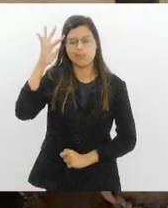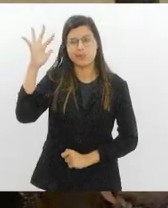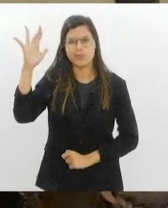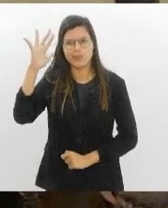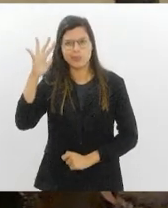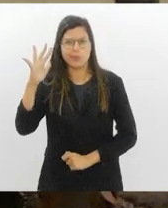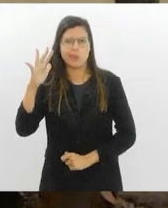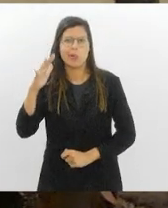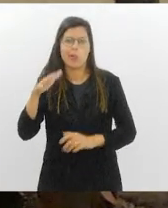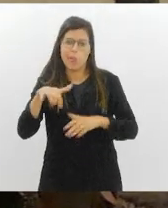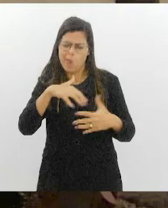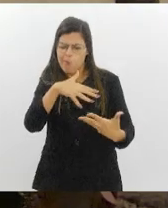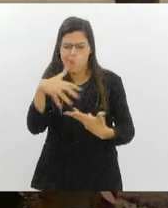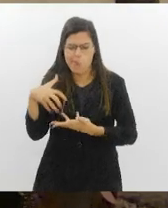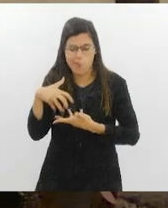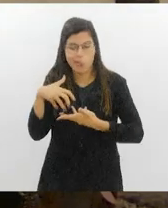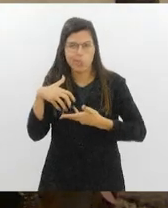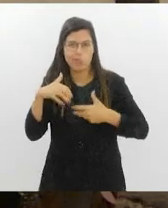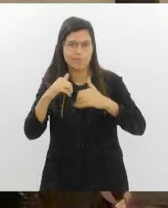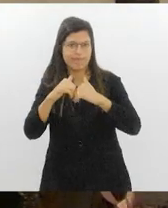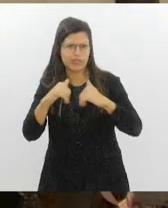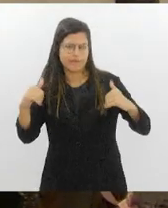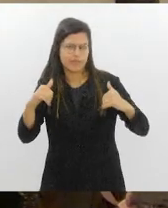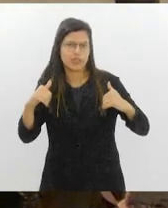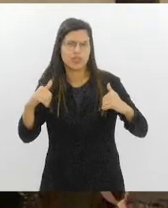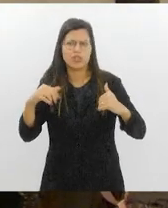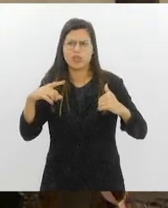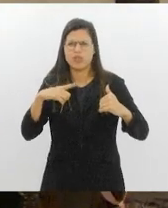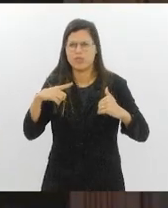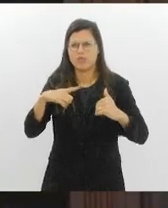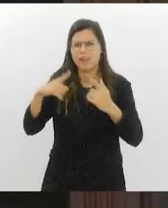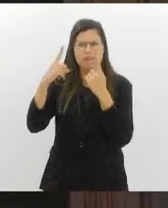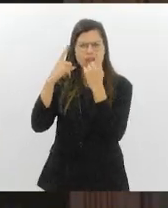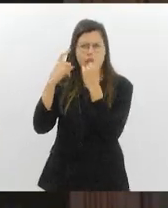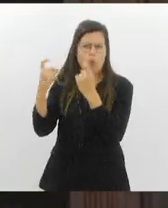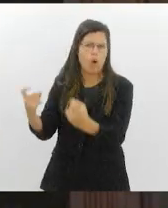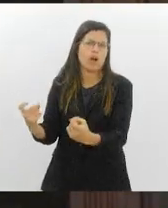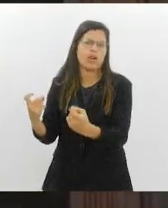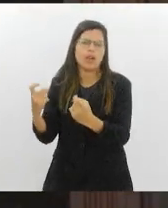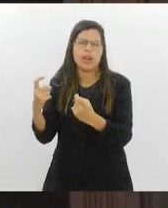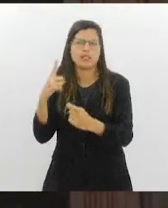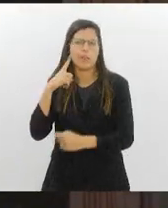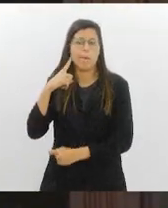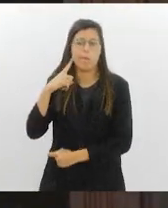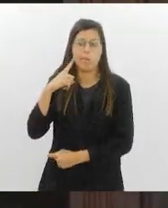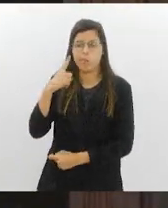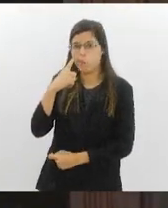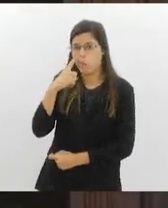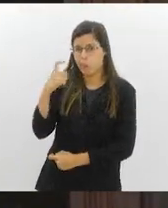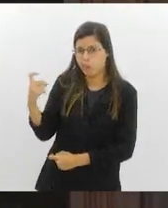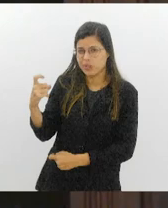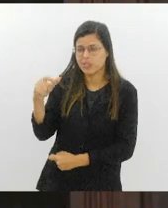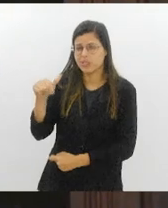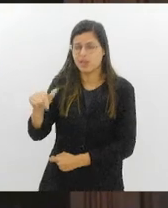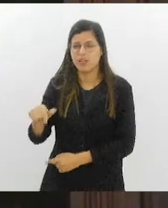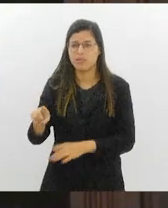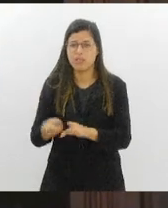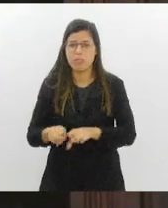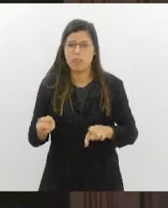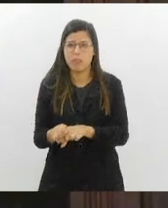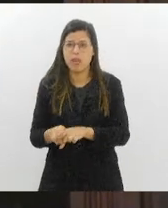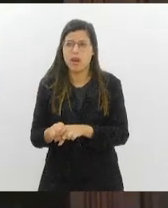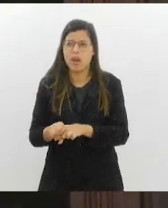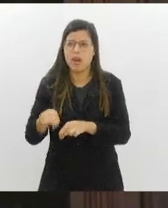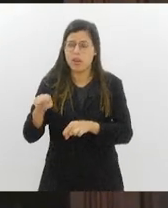dividido, com tanto obscurantismo, tanta violência, tanta poluição, mesmo com a questão do Rio Grande do Sul, não